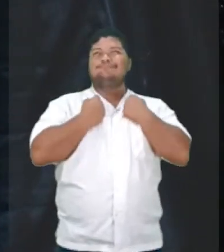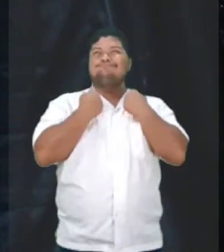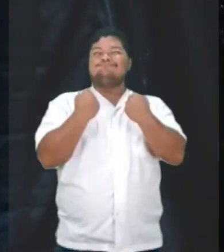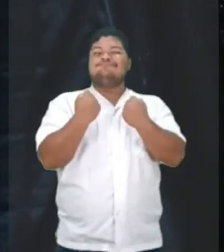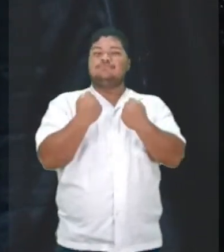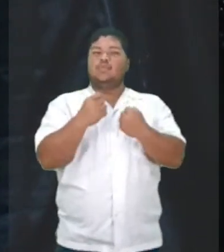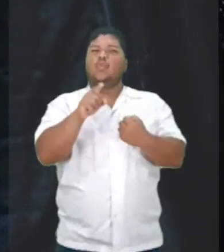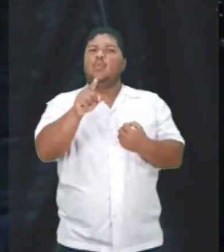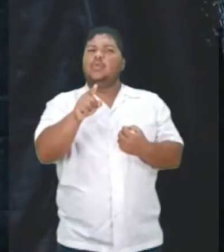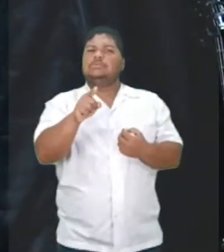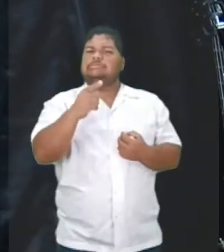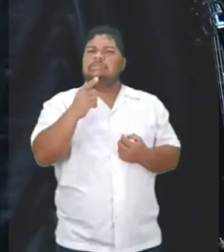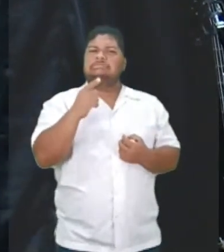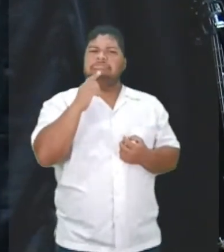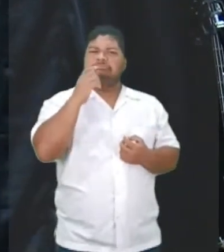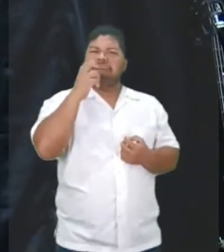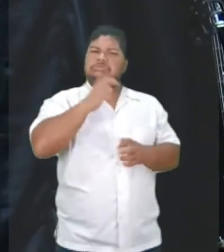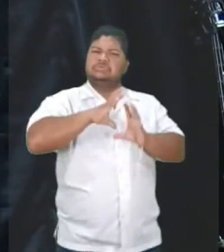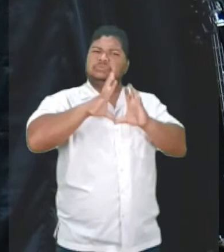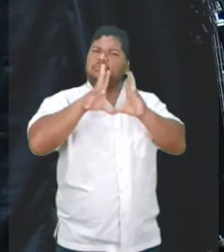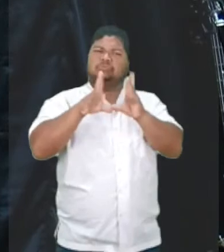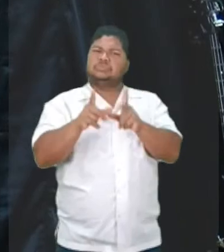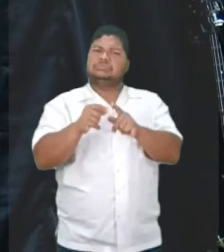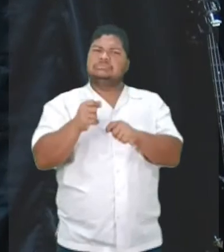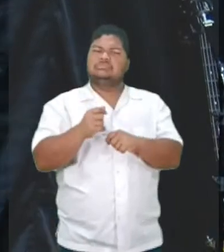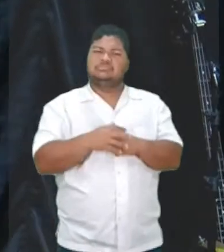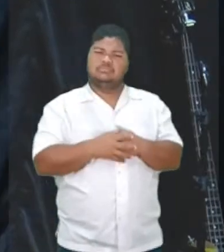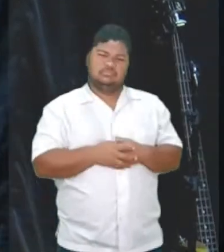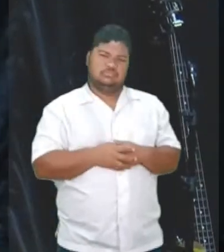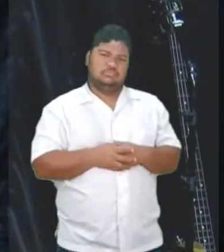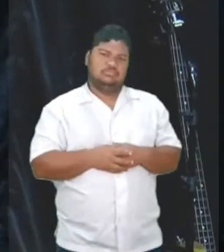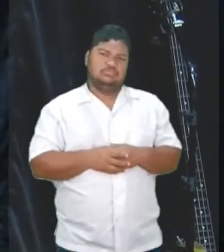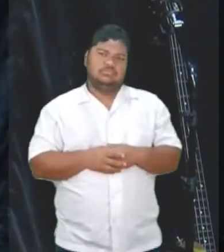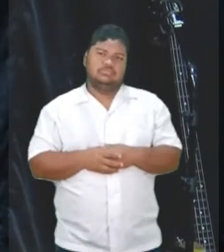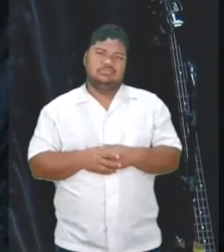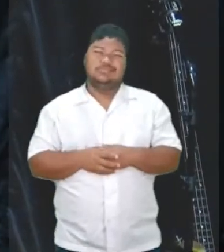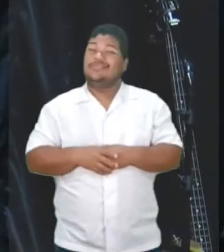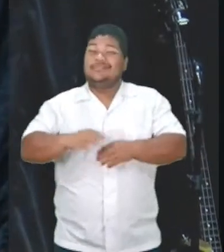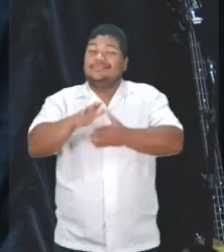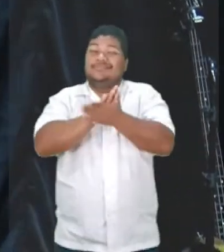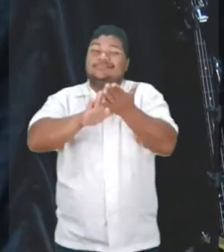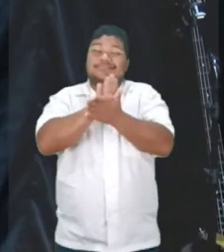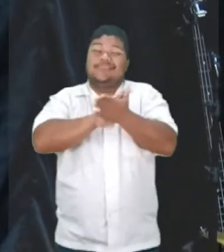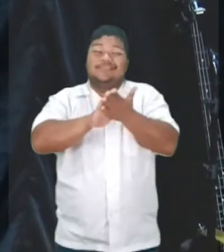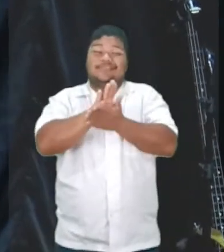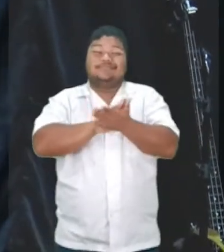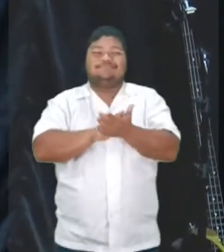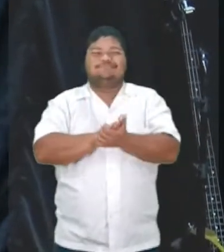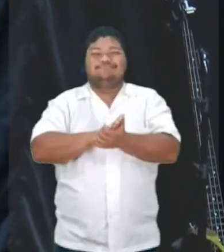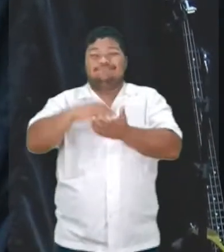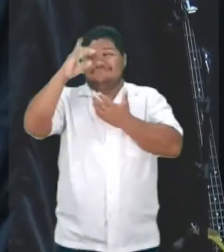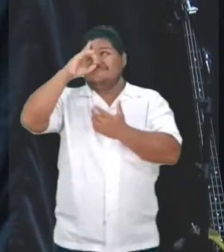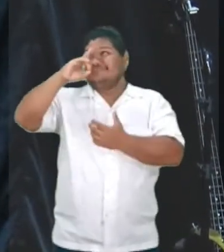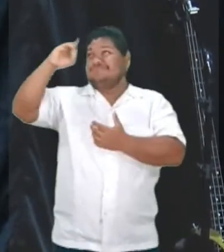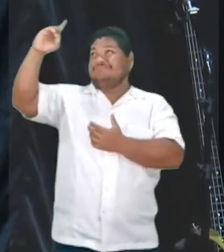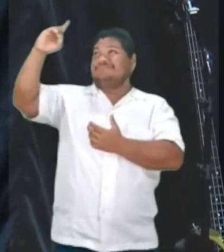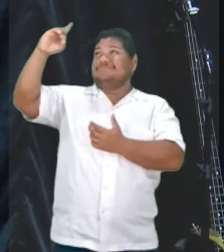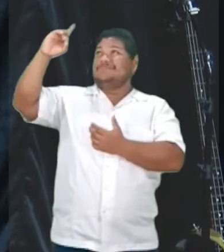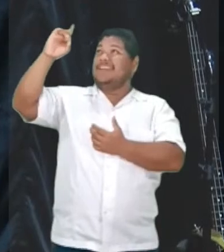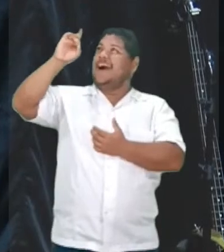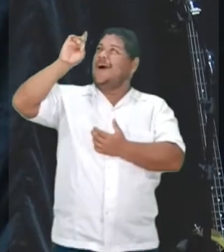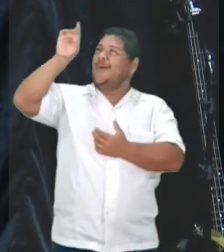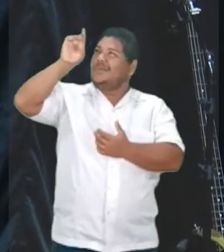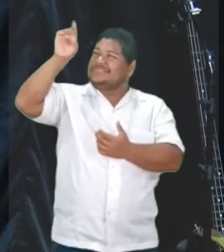ficar indignado com tudo isso? Eles não são nada diante de Deus. Na hora que Deus